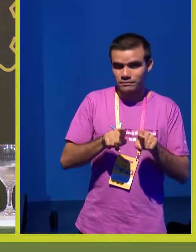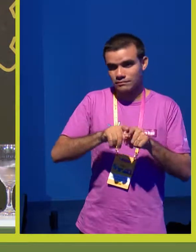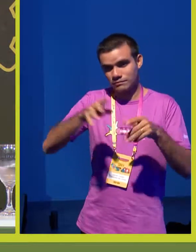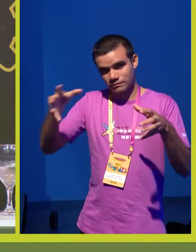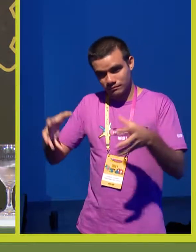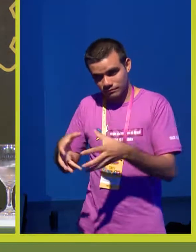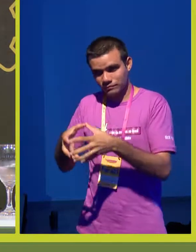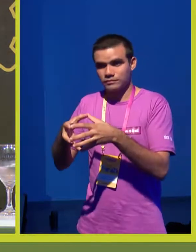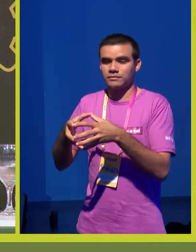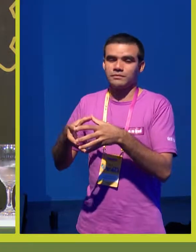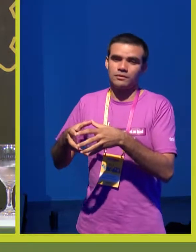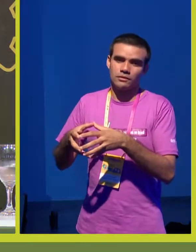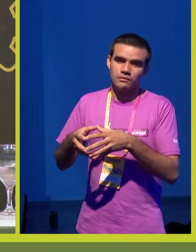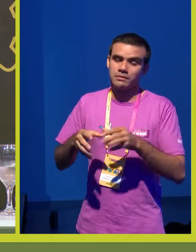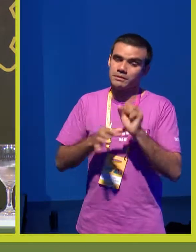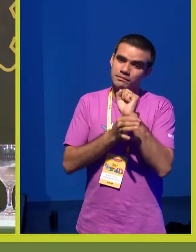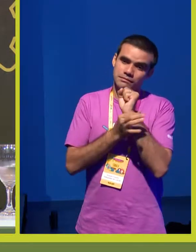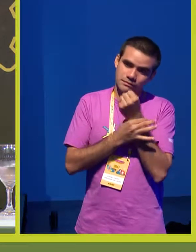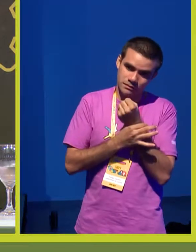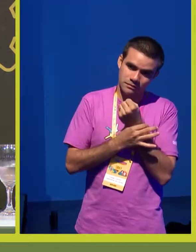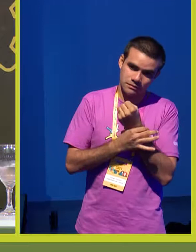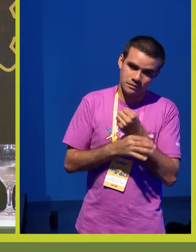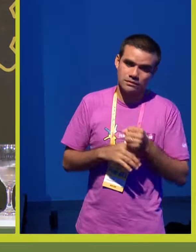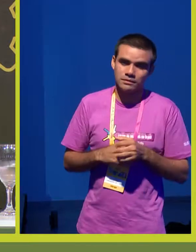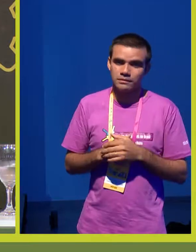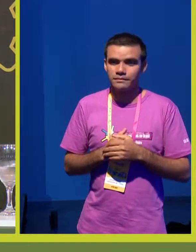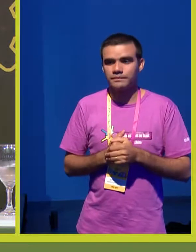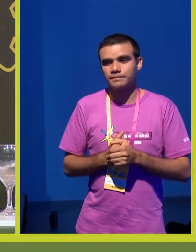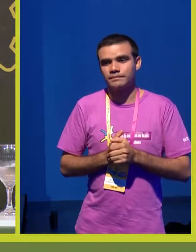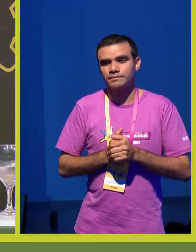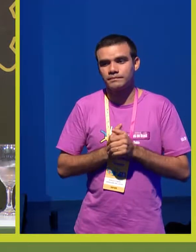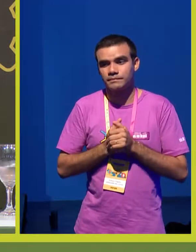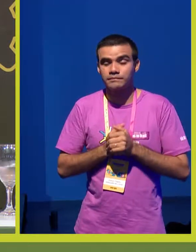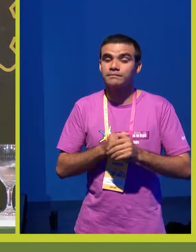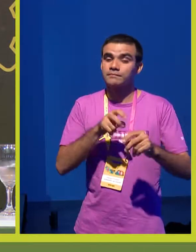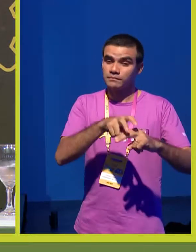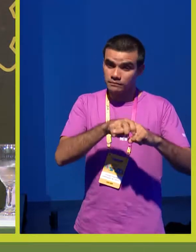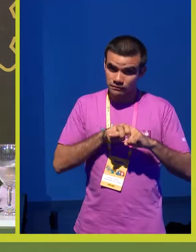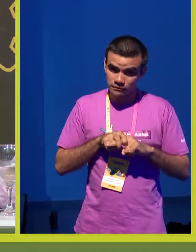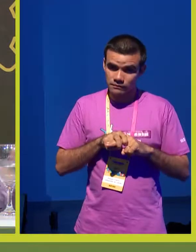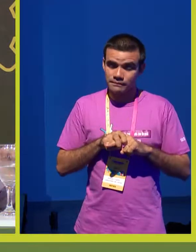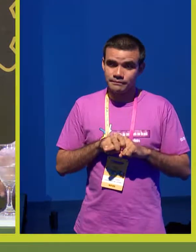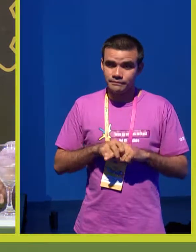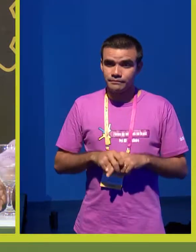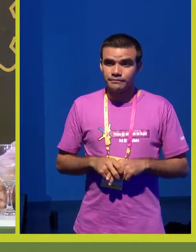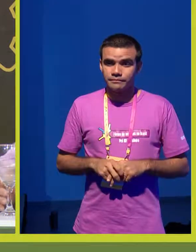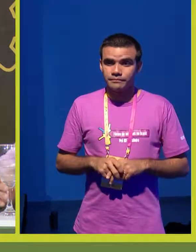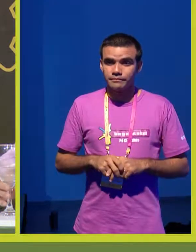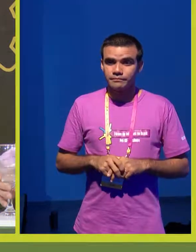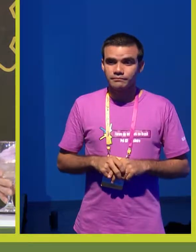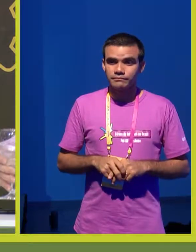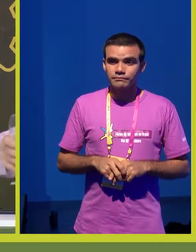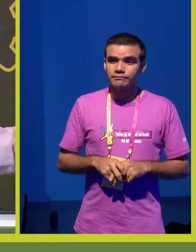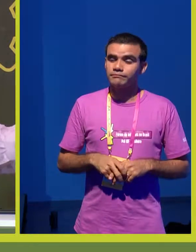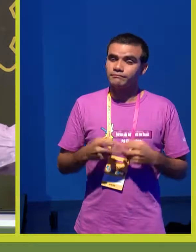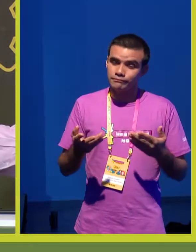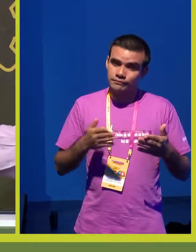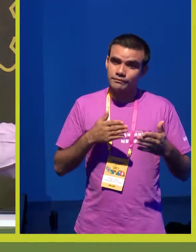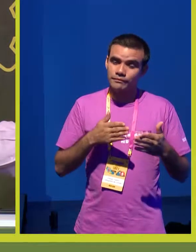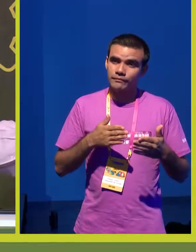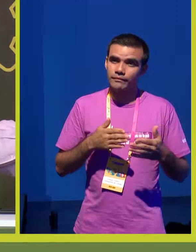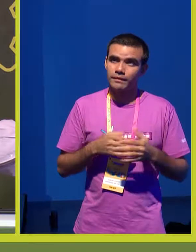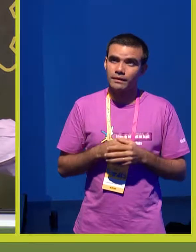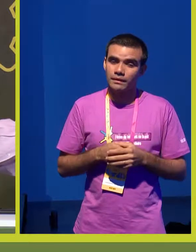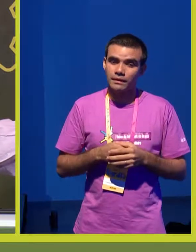inclusive em relação à própria segurança. por isso é que o acesso